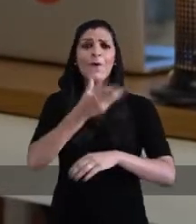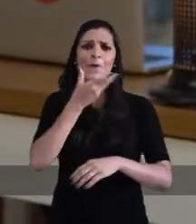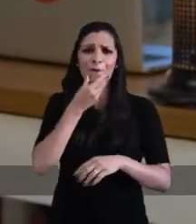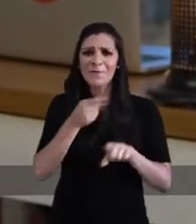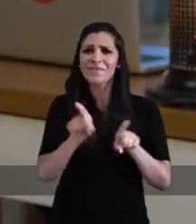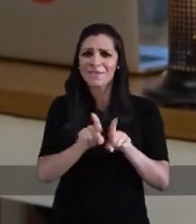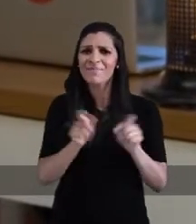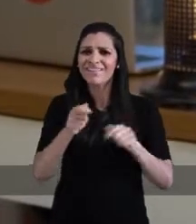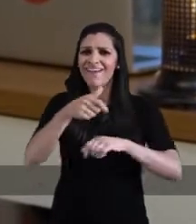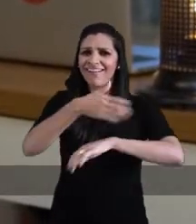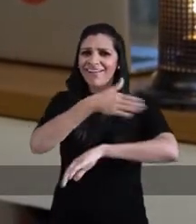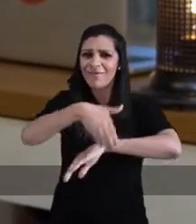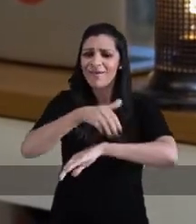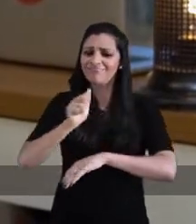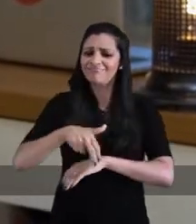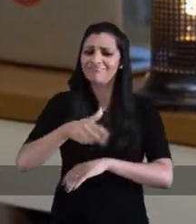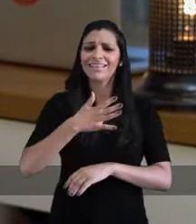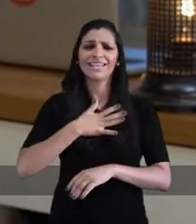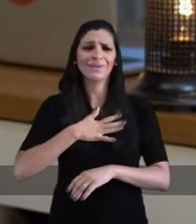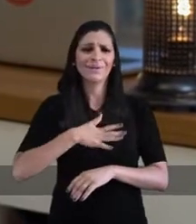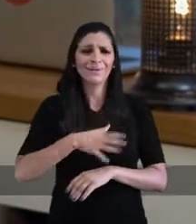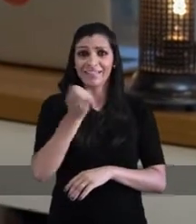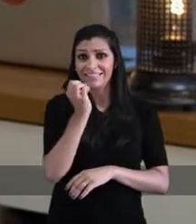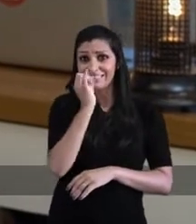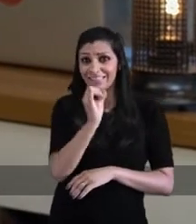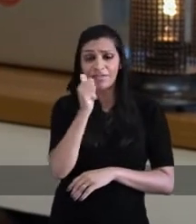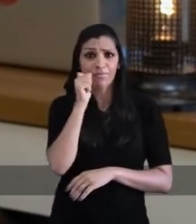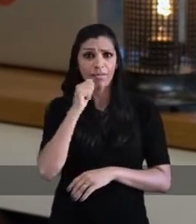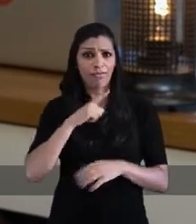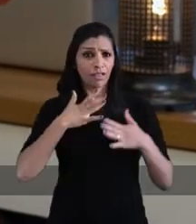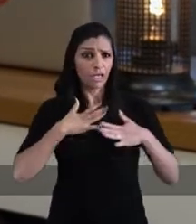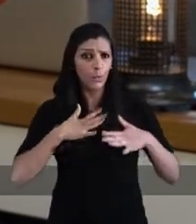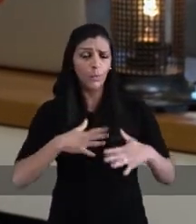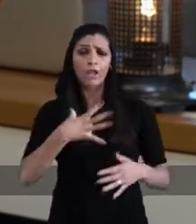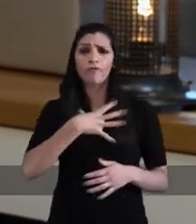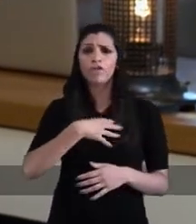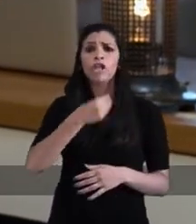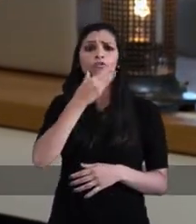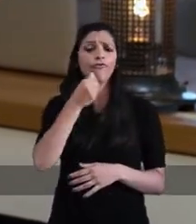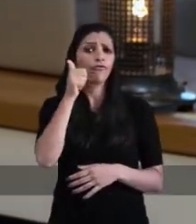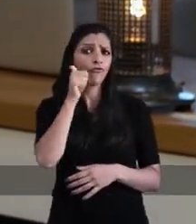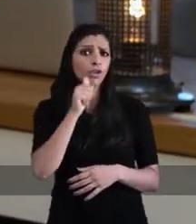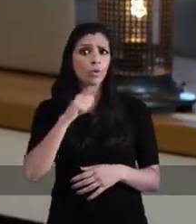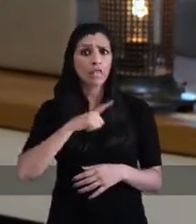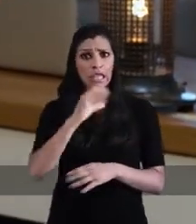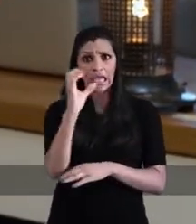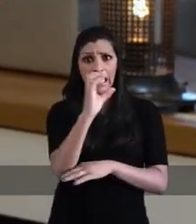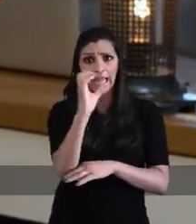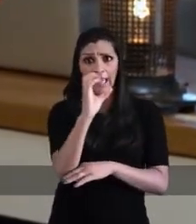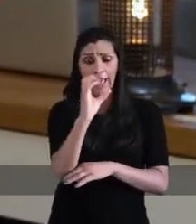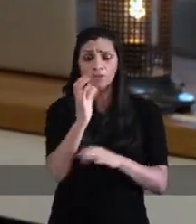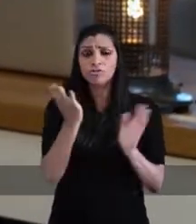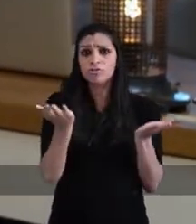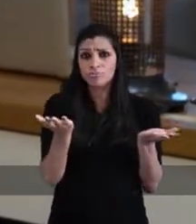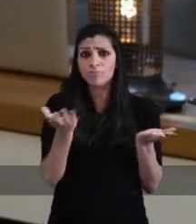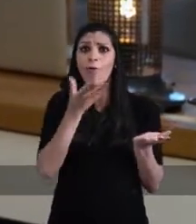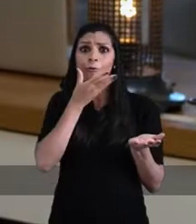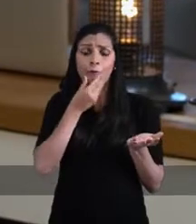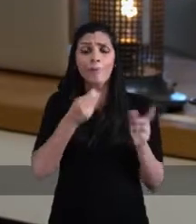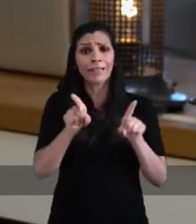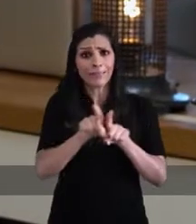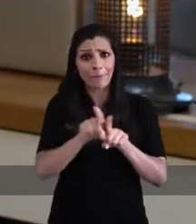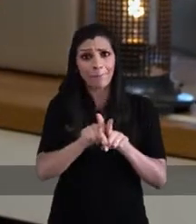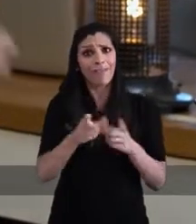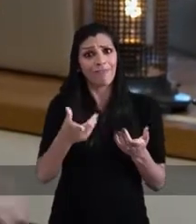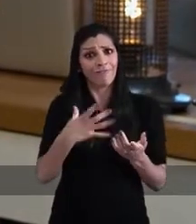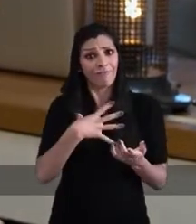ônibus e tiver tranquilidade para quem caminhar numa rua, o homem também vai poder andar tranquilo numa rua. Se essa mulher tiver tranquilidade e a filha ou o